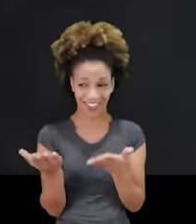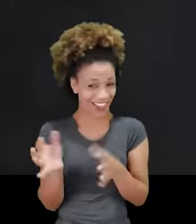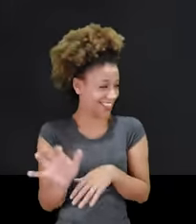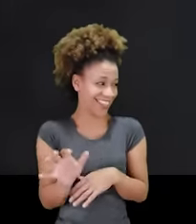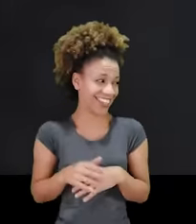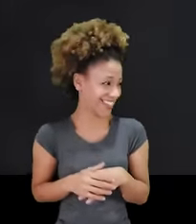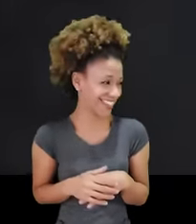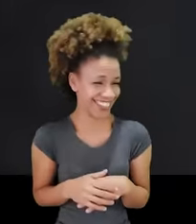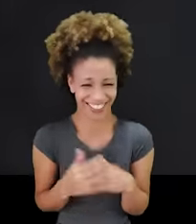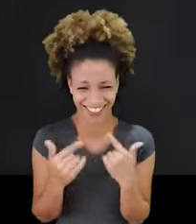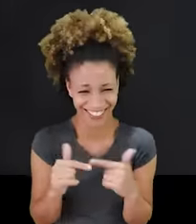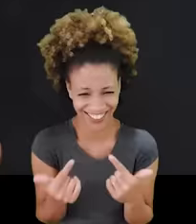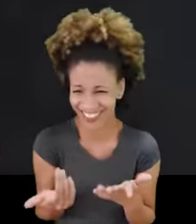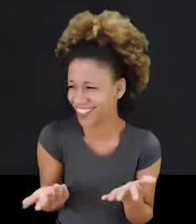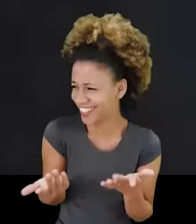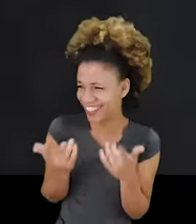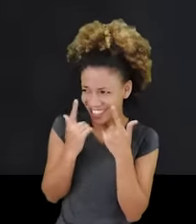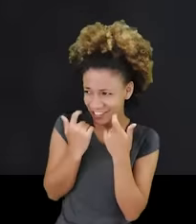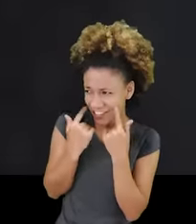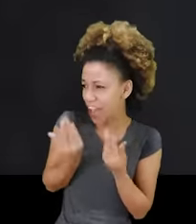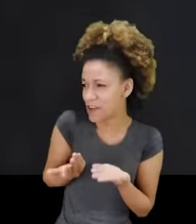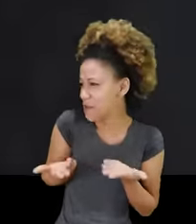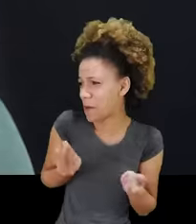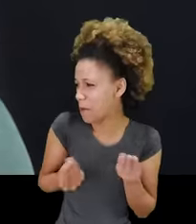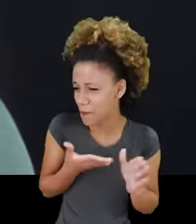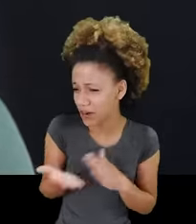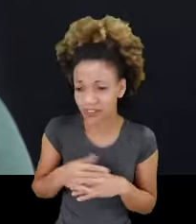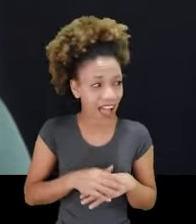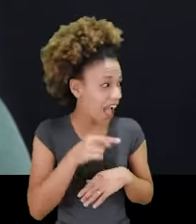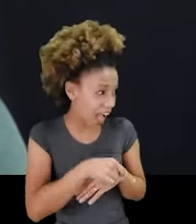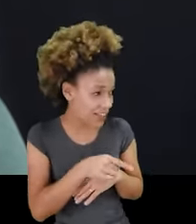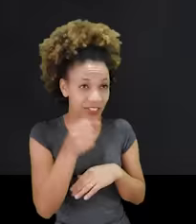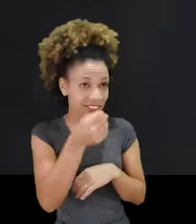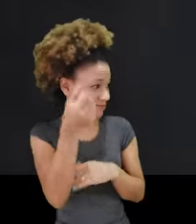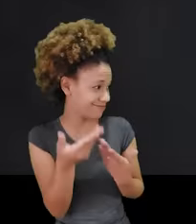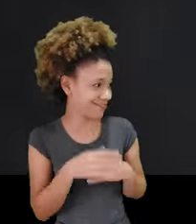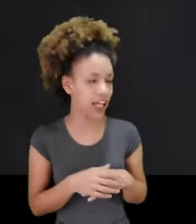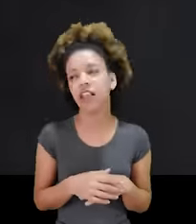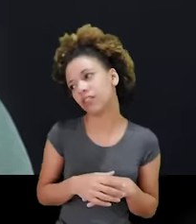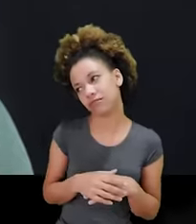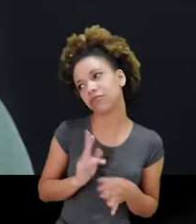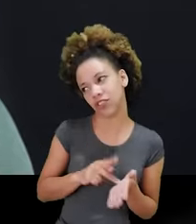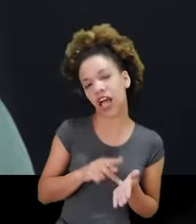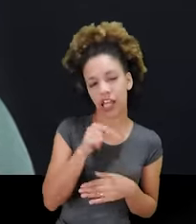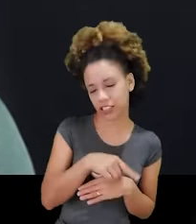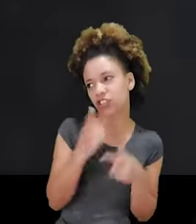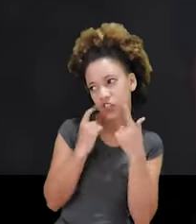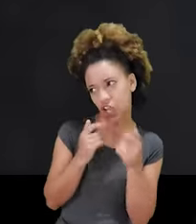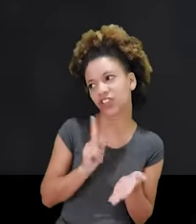Chora, mas dança. A chorar, mas está a dançar. Aqui você tomando um copo. É, nós estamos na merda. Nós estamos na... Pô.